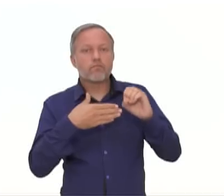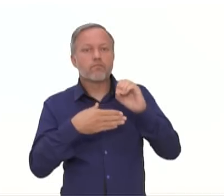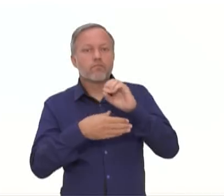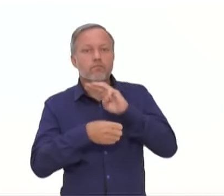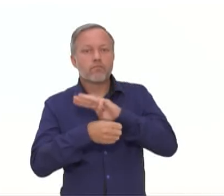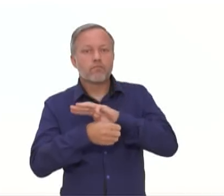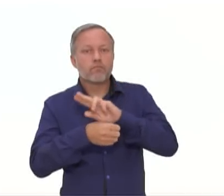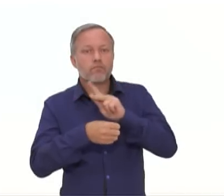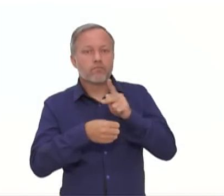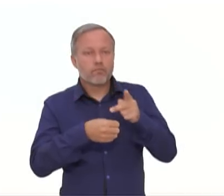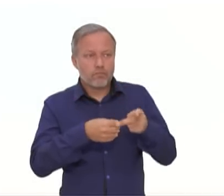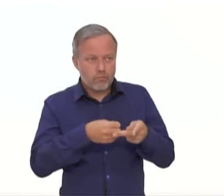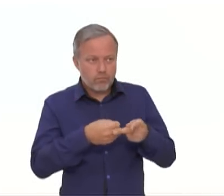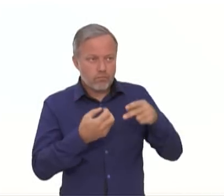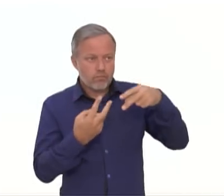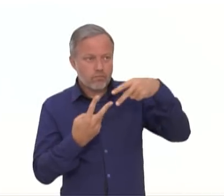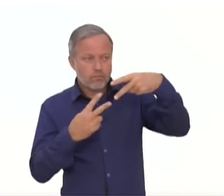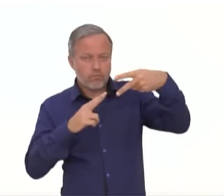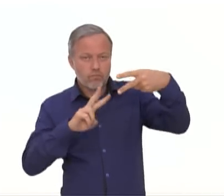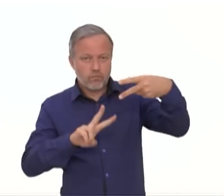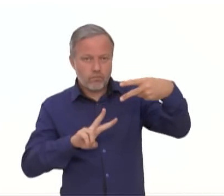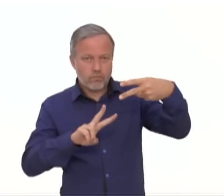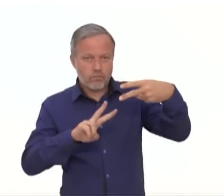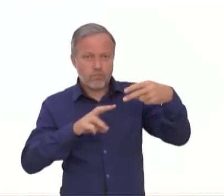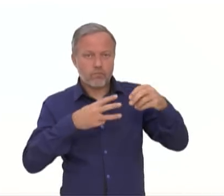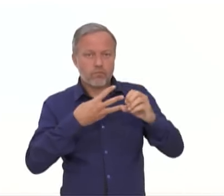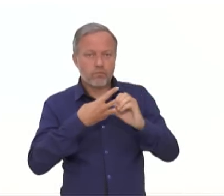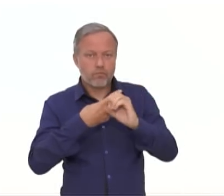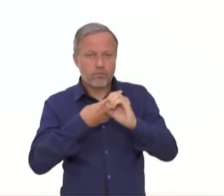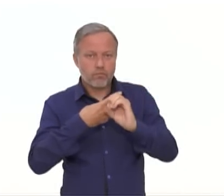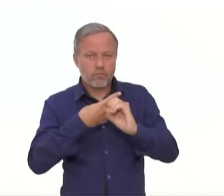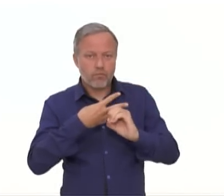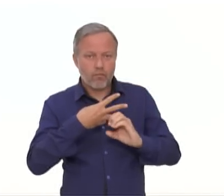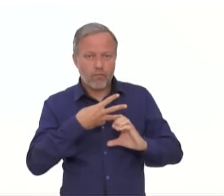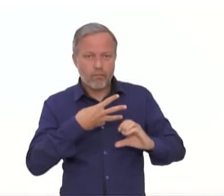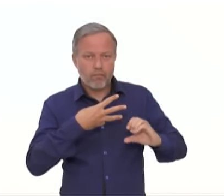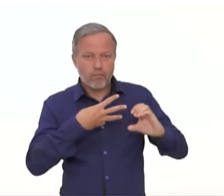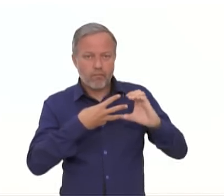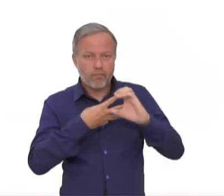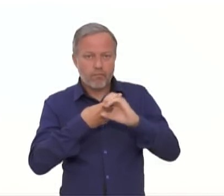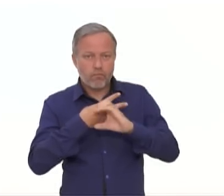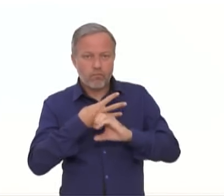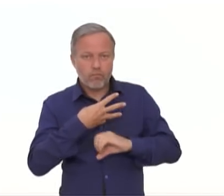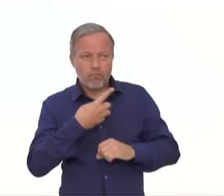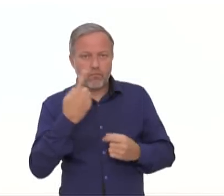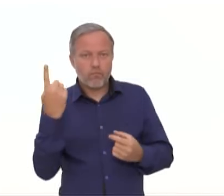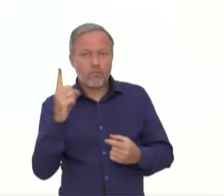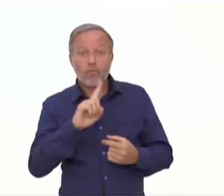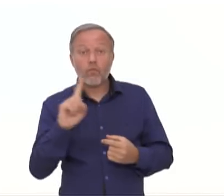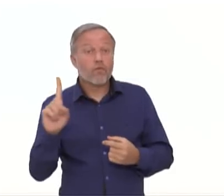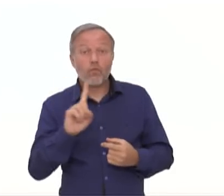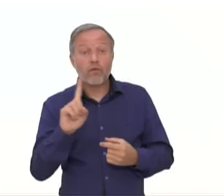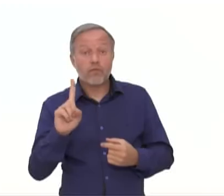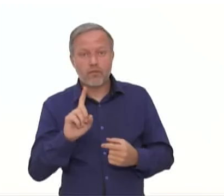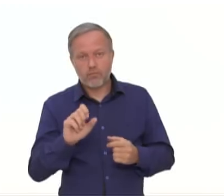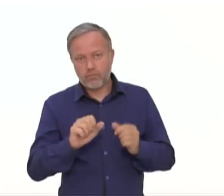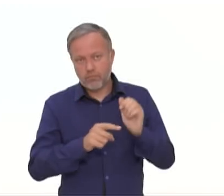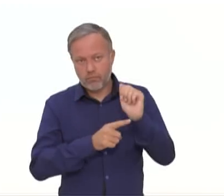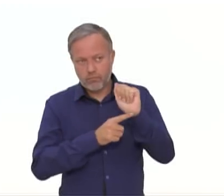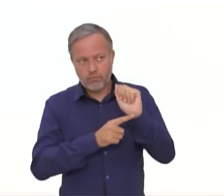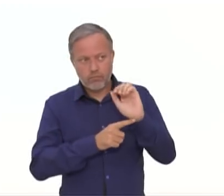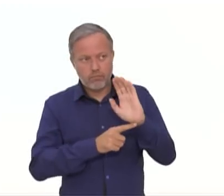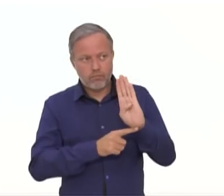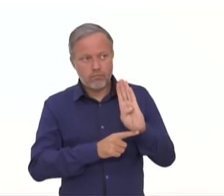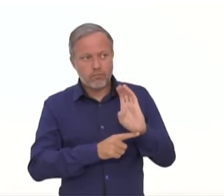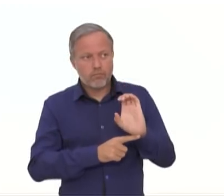plasmática, material hereditário ou citoplasma? Daqui a pouco eu volto com a resposta correta.